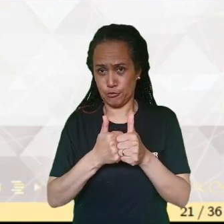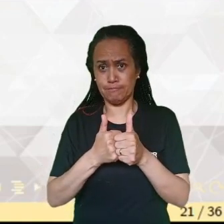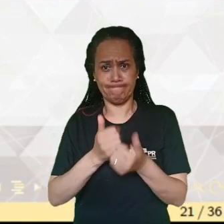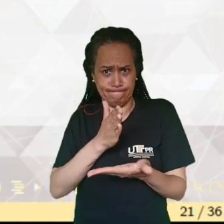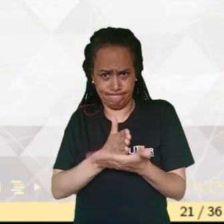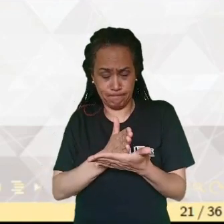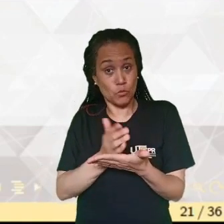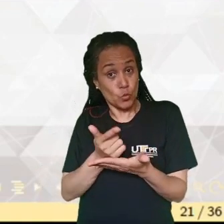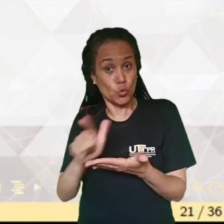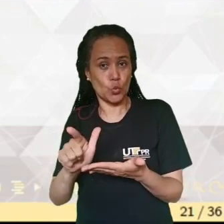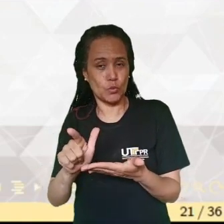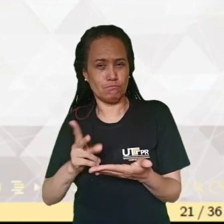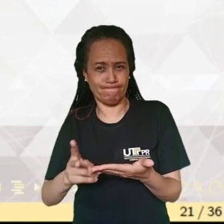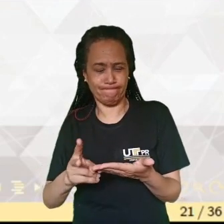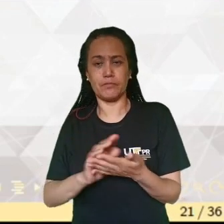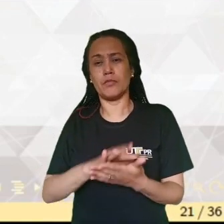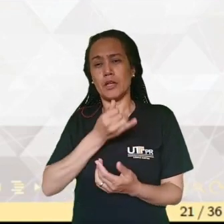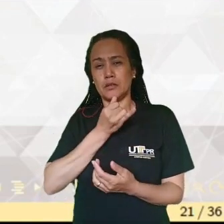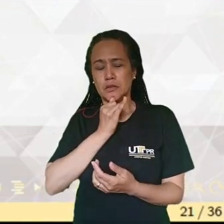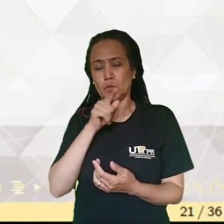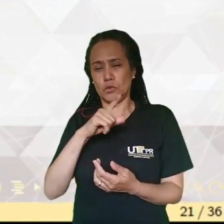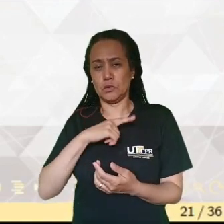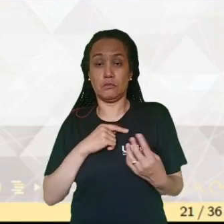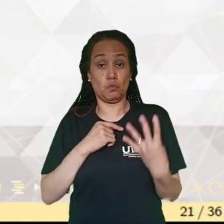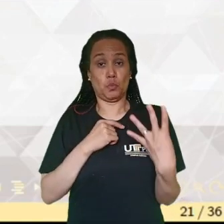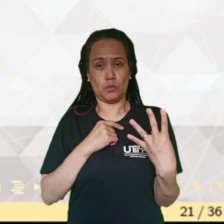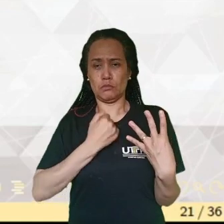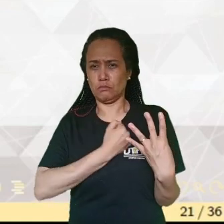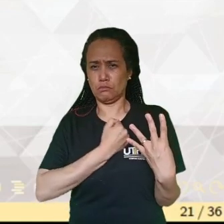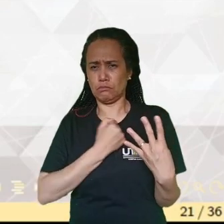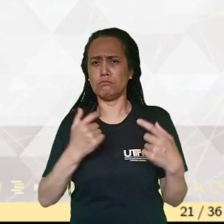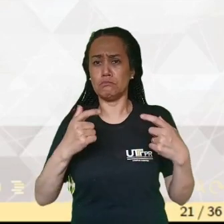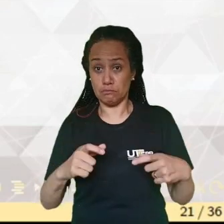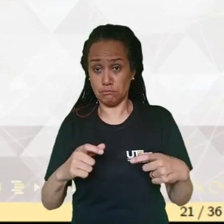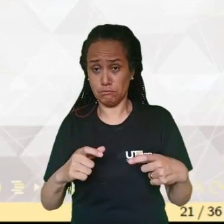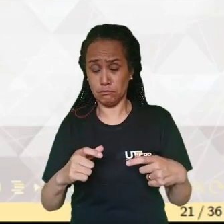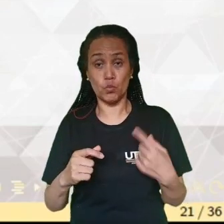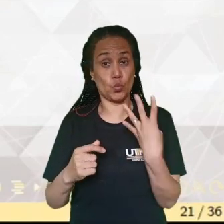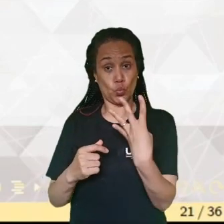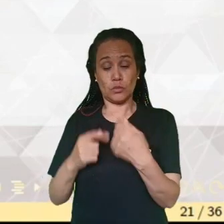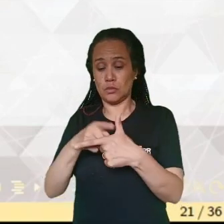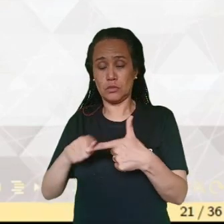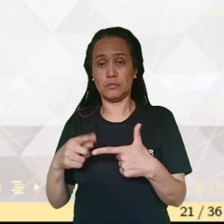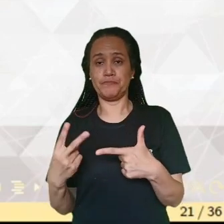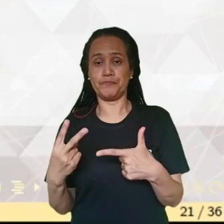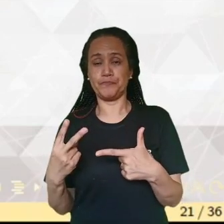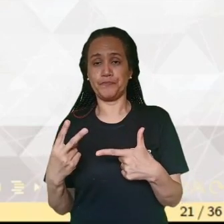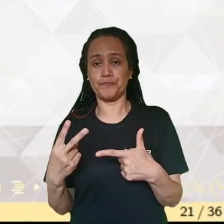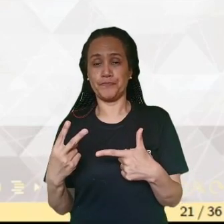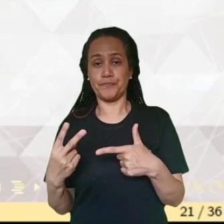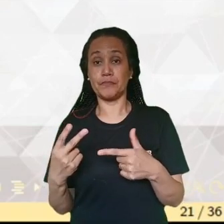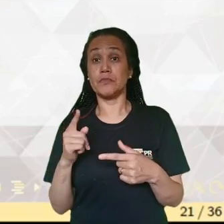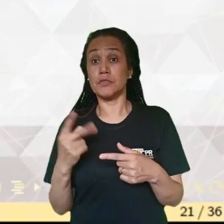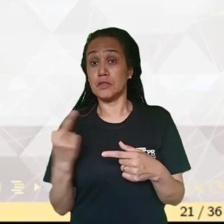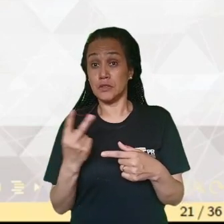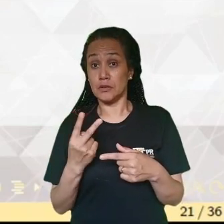mais próximo da parte central e o outro seguinte. Ou seja, se eu tenho, por exemplo, 4 números, ele vai estar aonde? 4 dividido